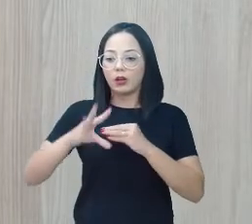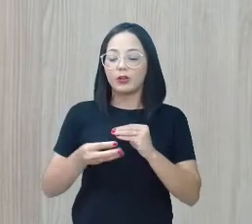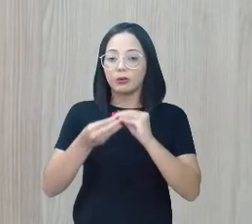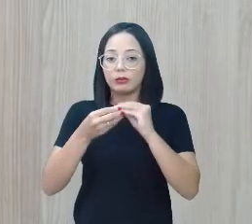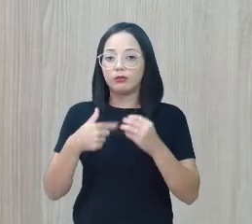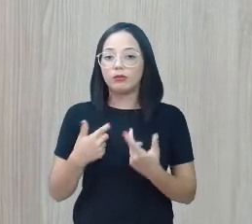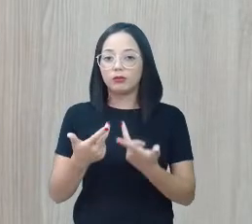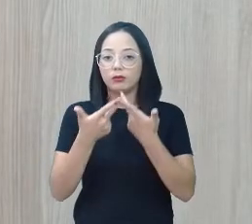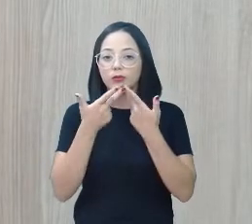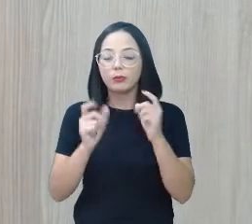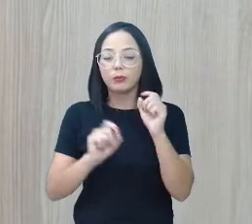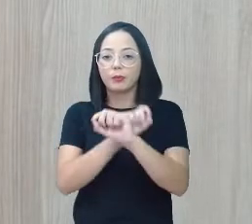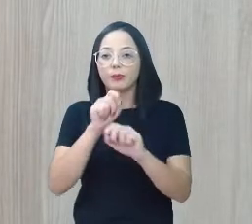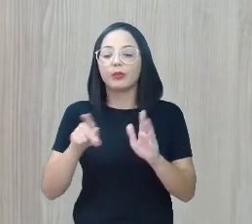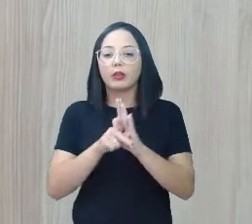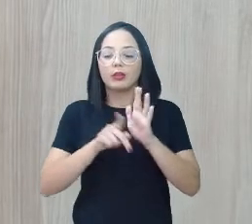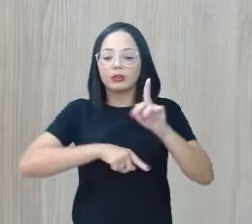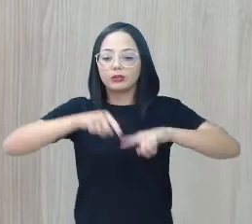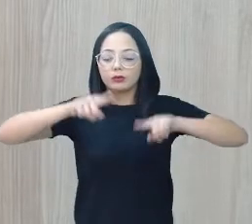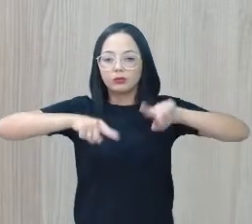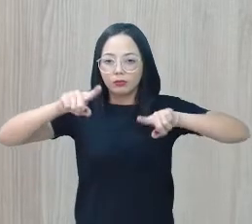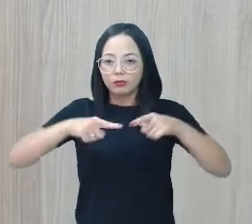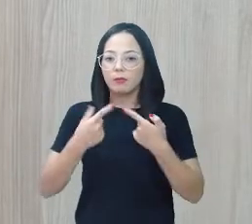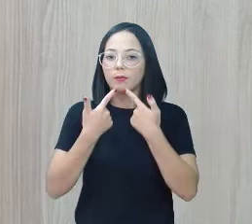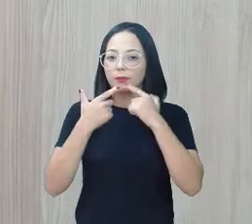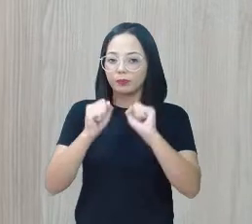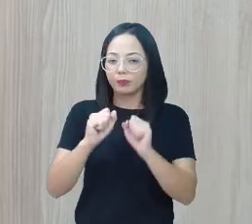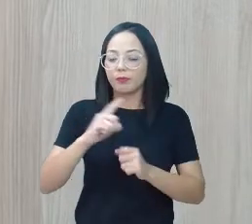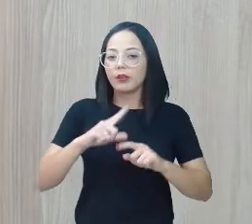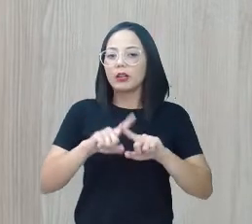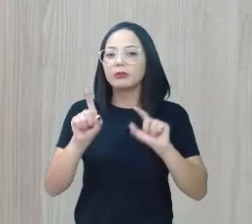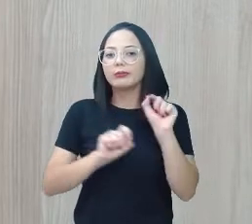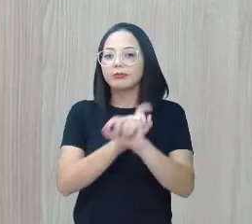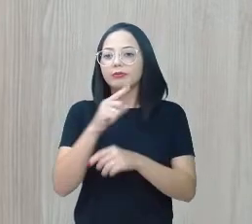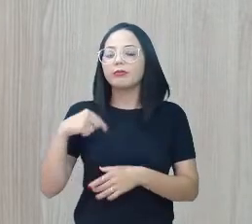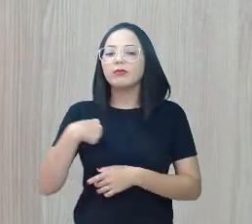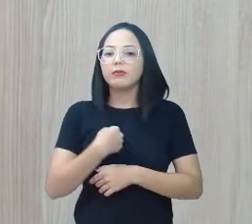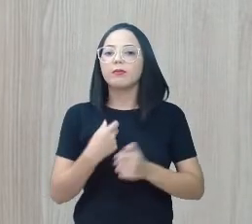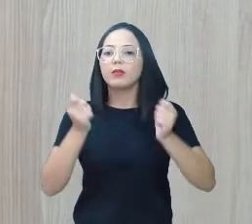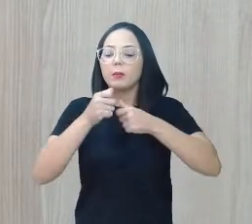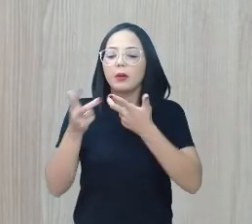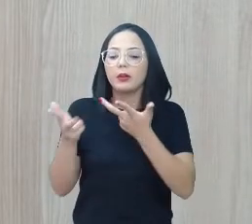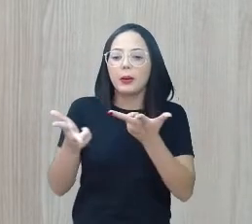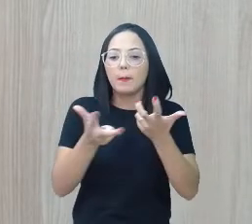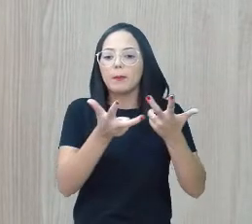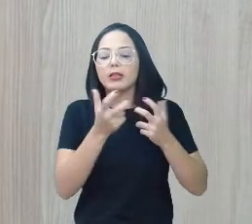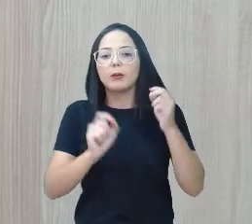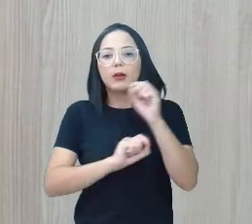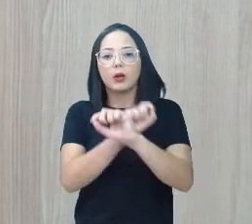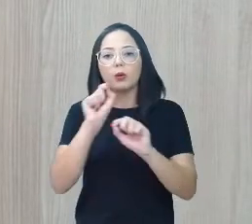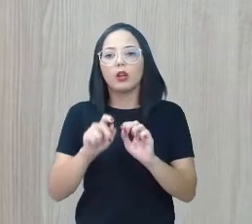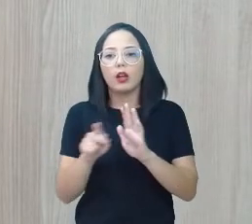queria falar que essas variações elas existem, mas que a gente pode perceber que, a grosso modo, eles não dificultam